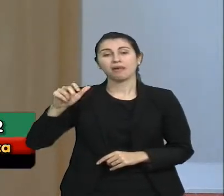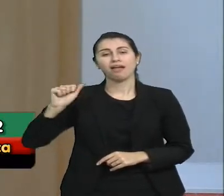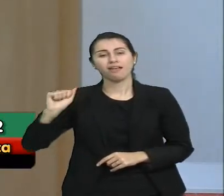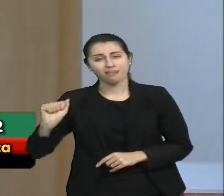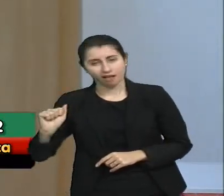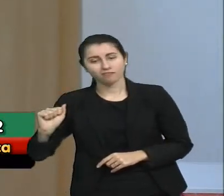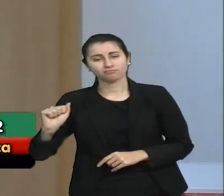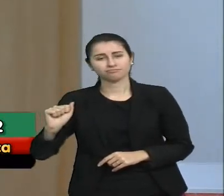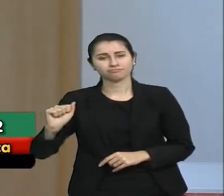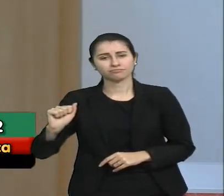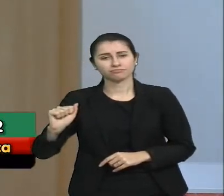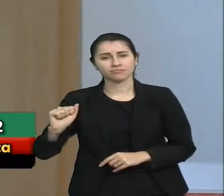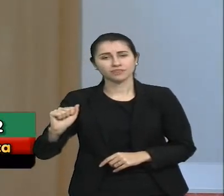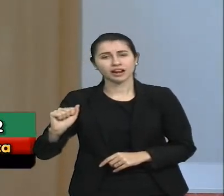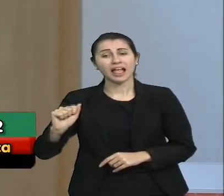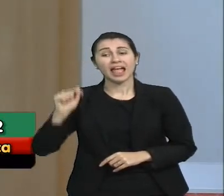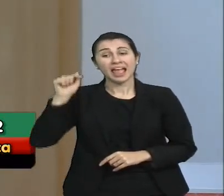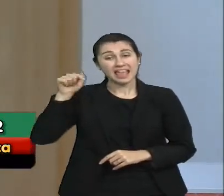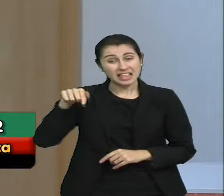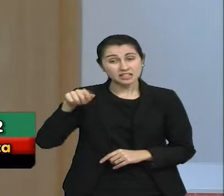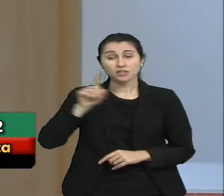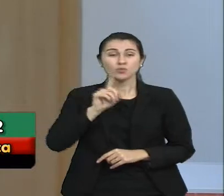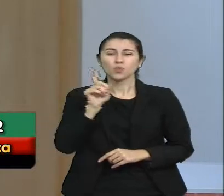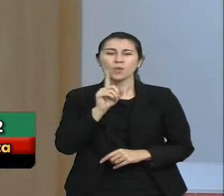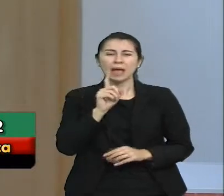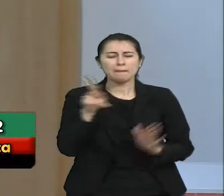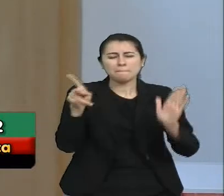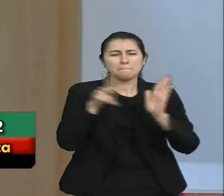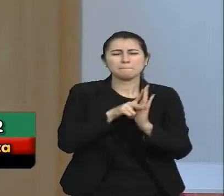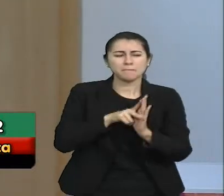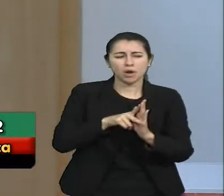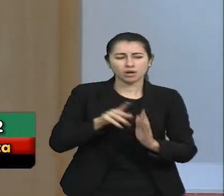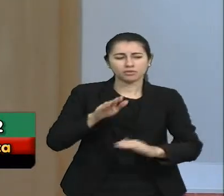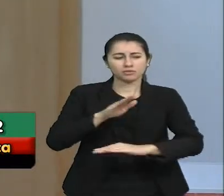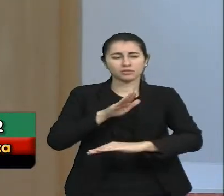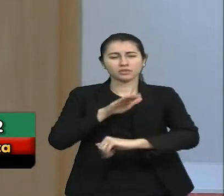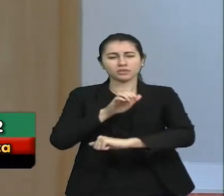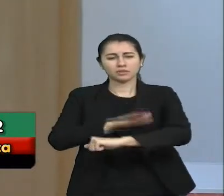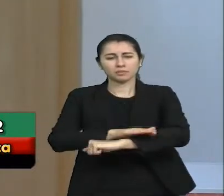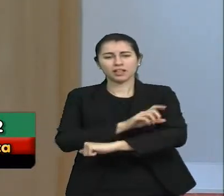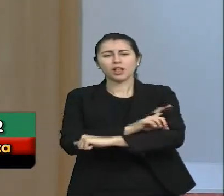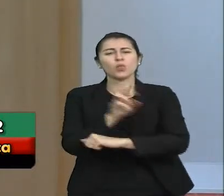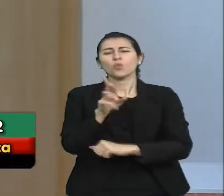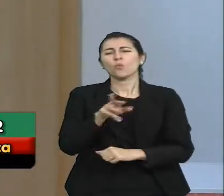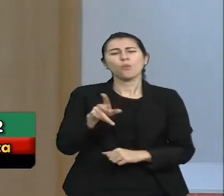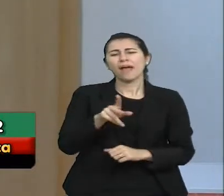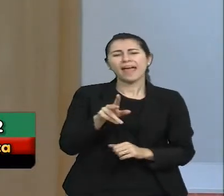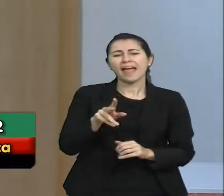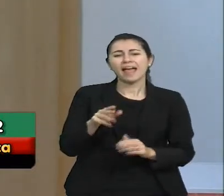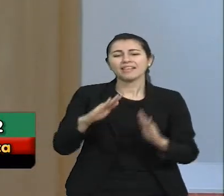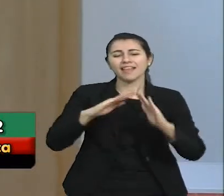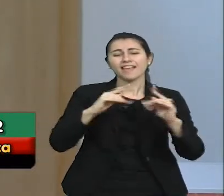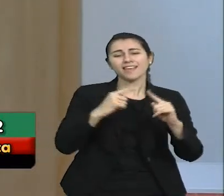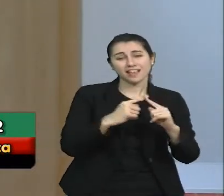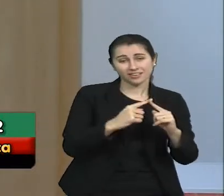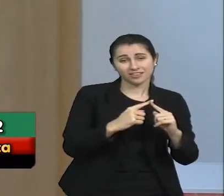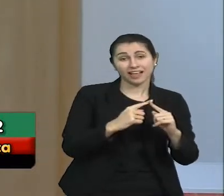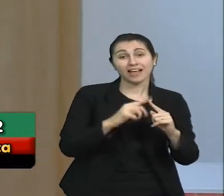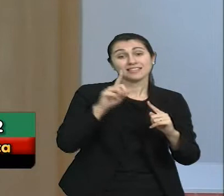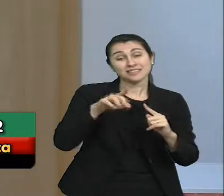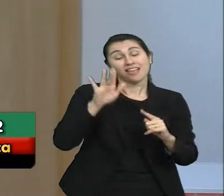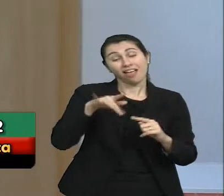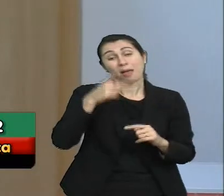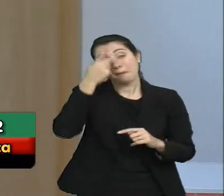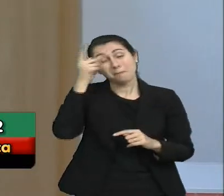isso não é Assembleia de Deus. Isso é educação. Educação que muitos religiosos dão dentro das